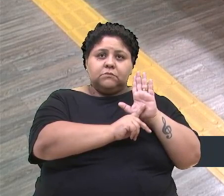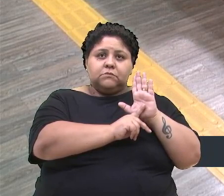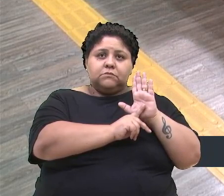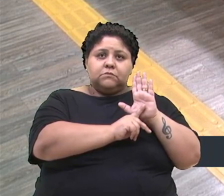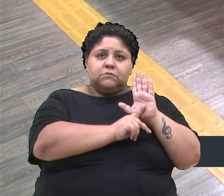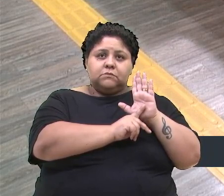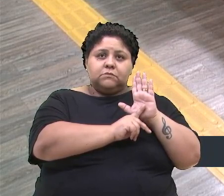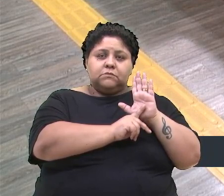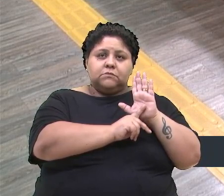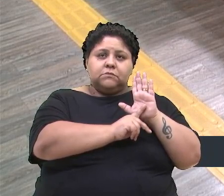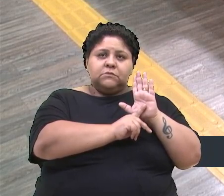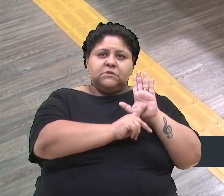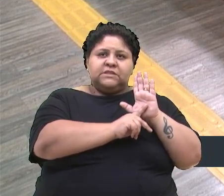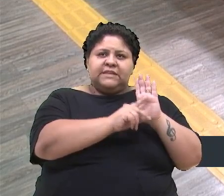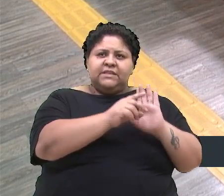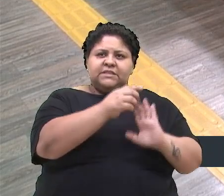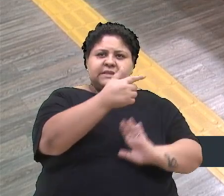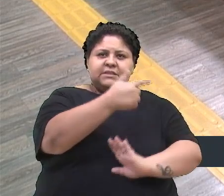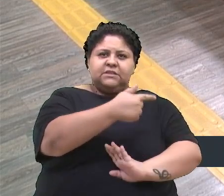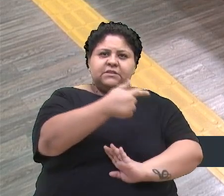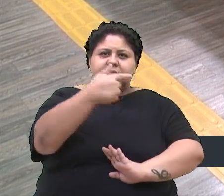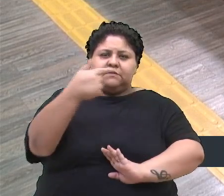Projeto 177.